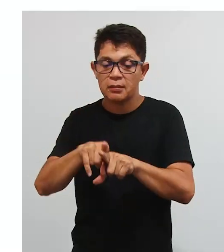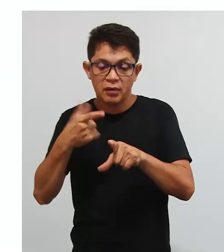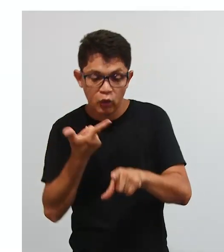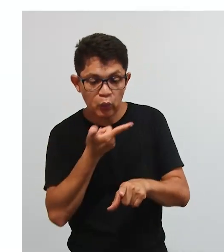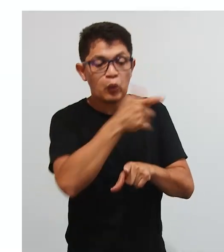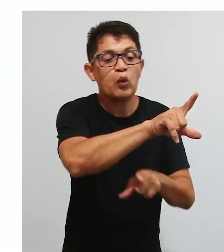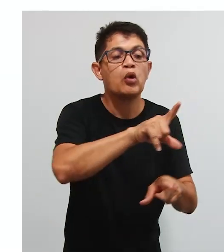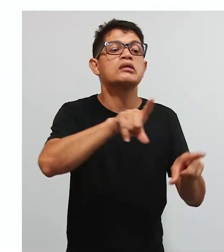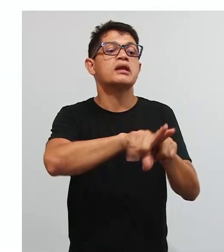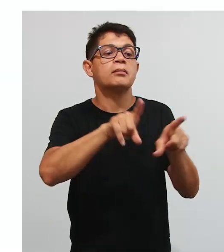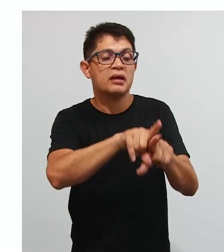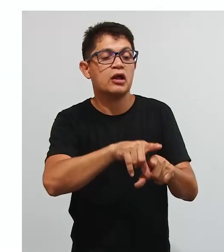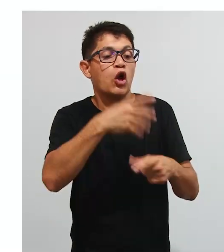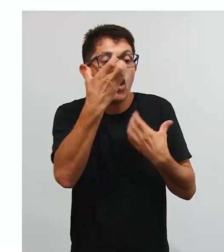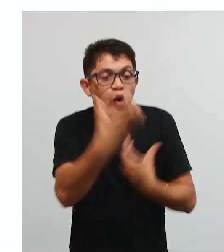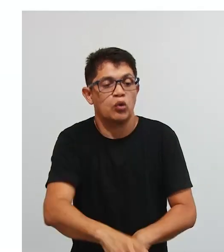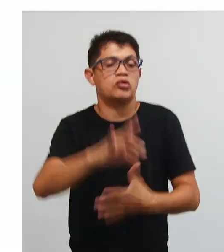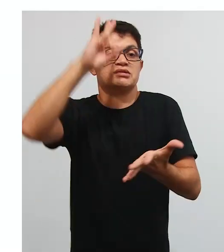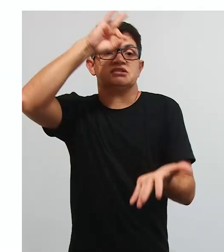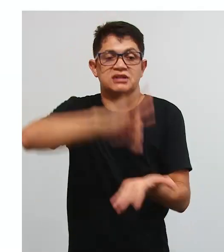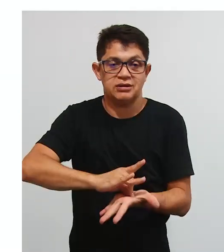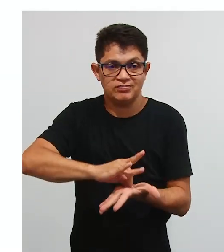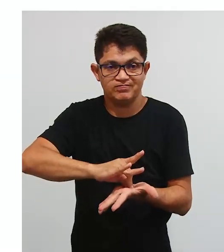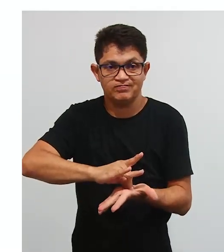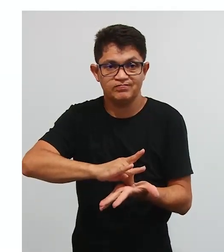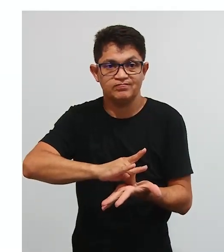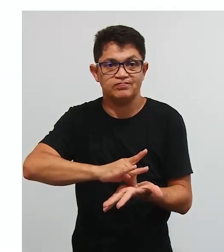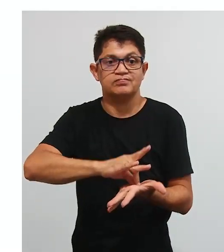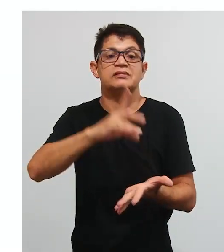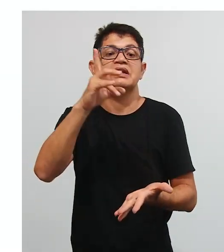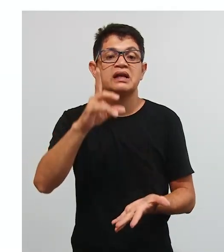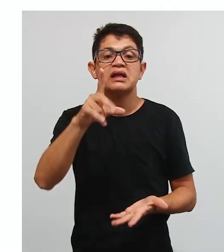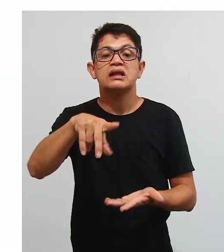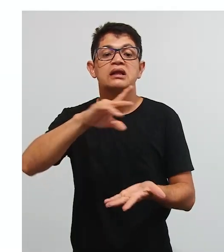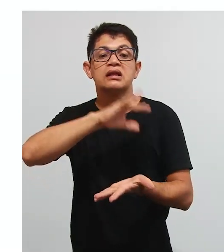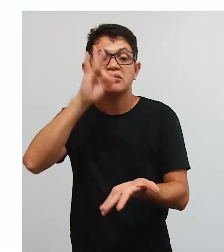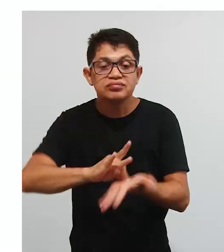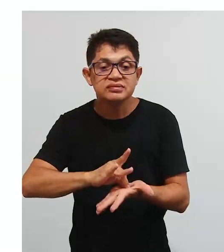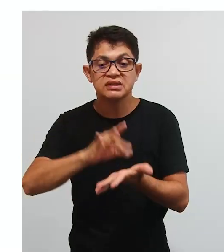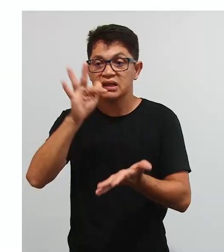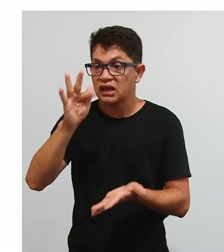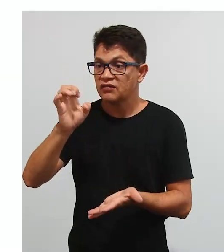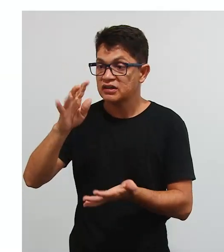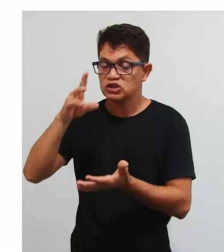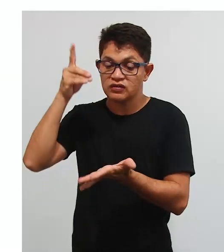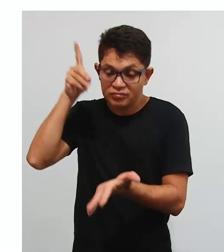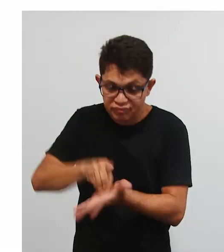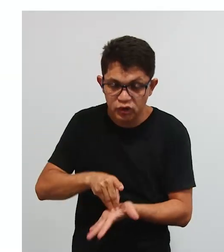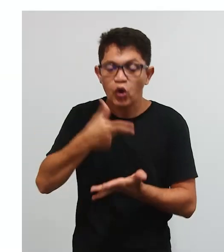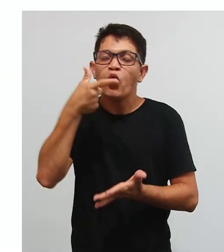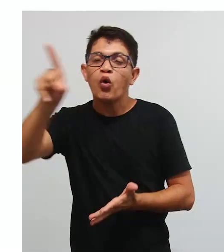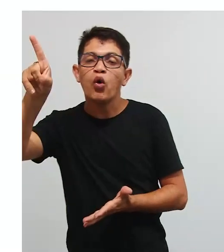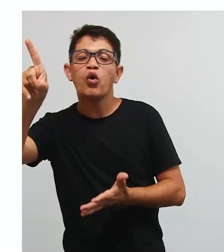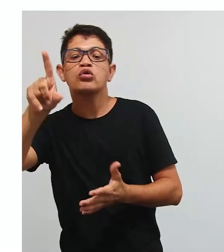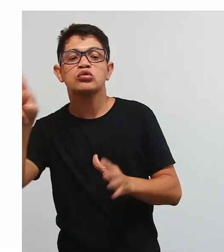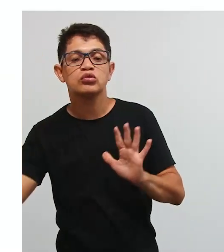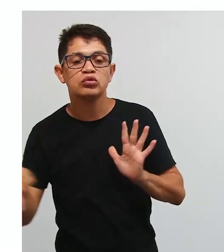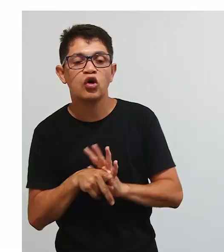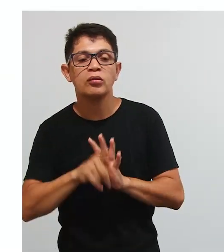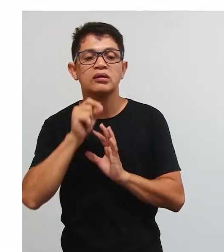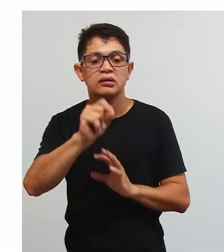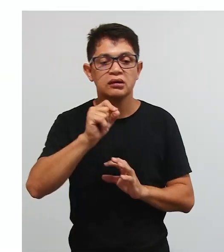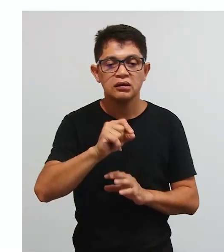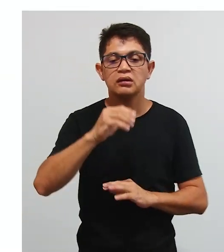concursados, aqueles que já estão, enfim, aprovados no concurso público, e aqueles temporários. Então, pode ter o